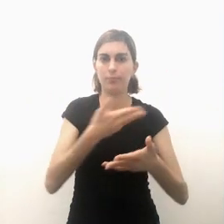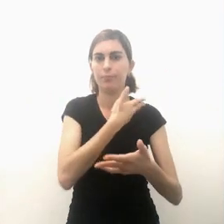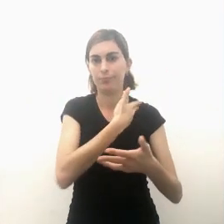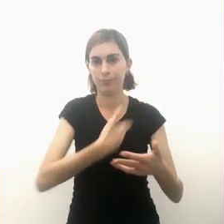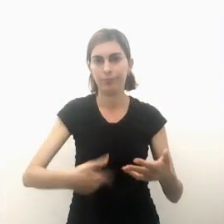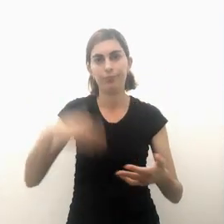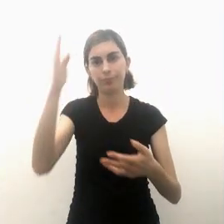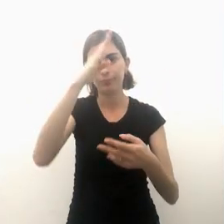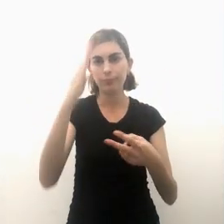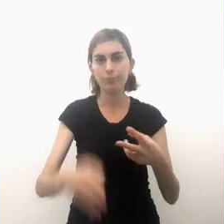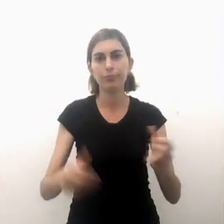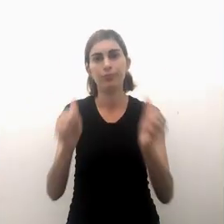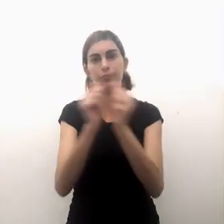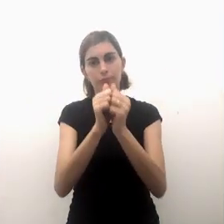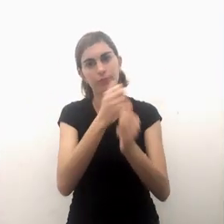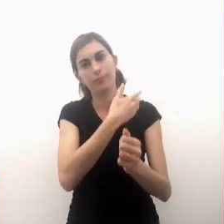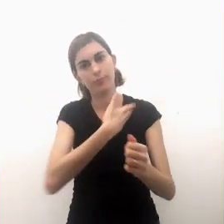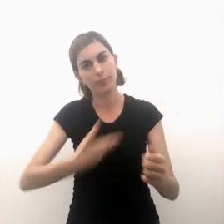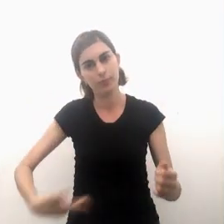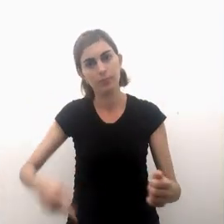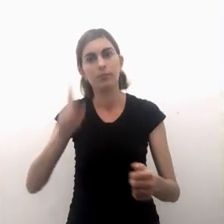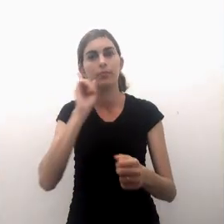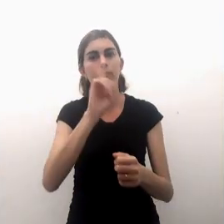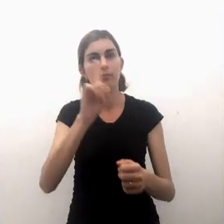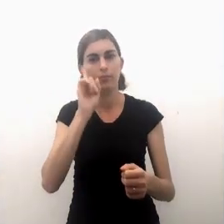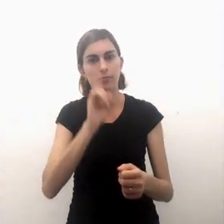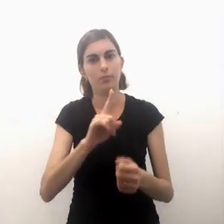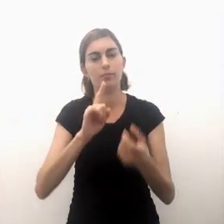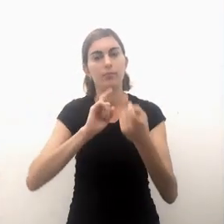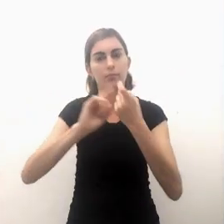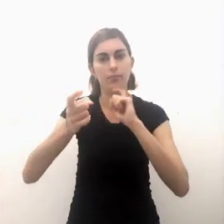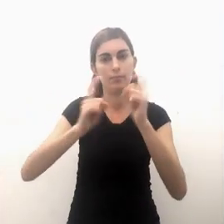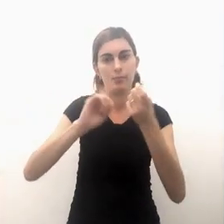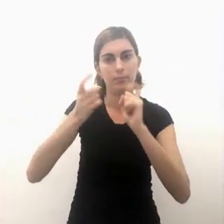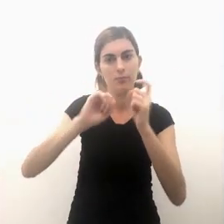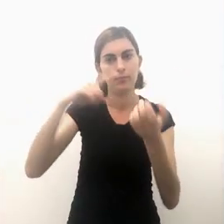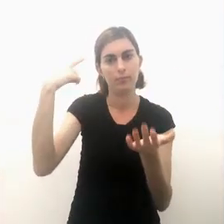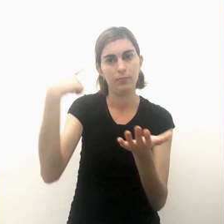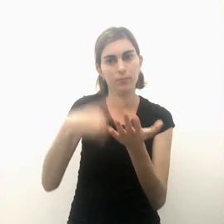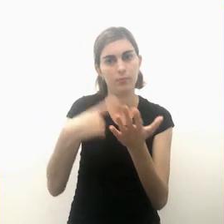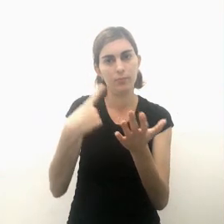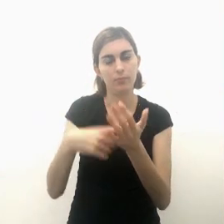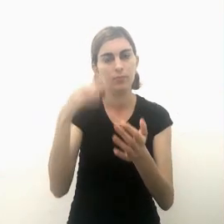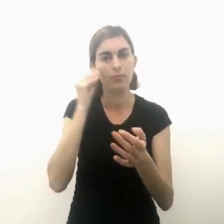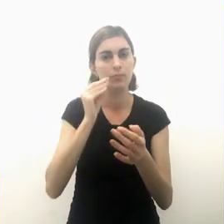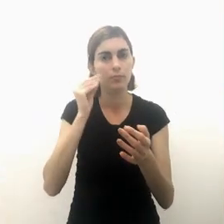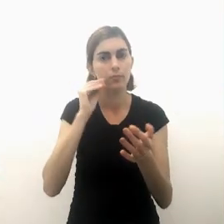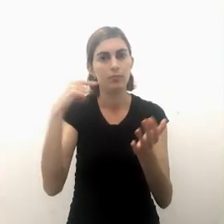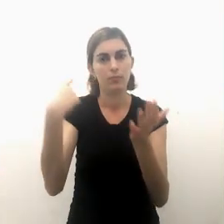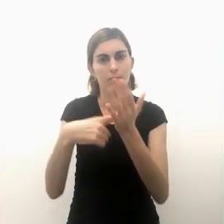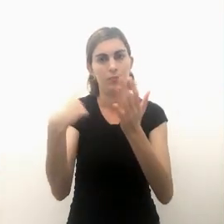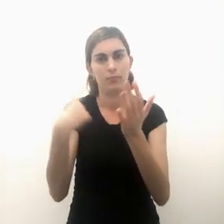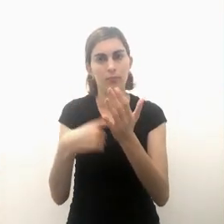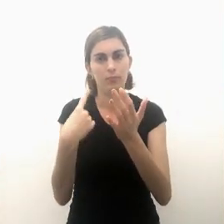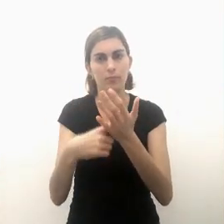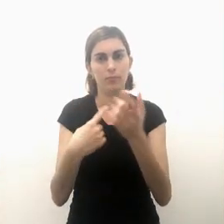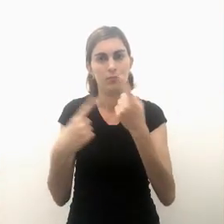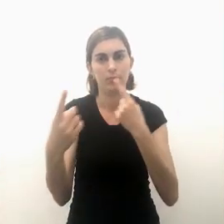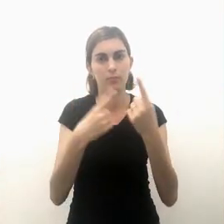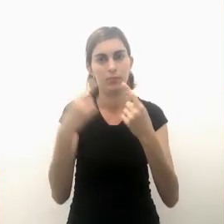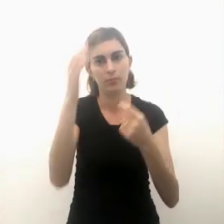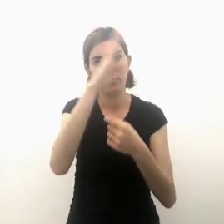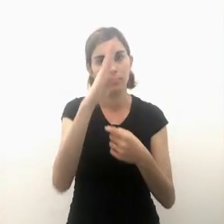atual brasileiro junto com o presidente norte-americano, formulando alguns acordos, né, algumas tentativas de acordo